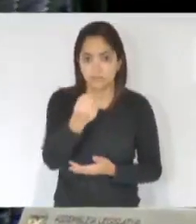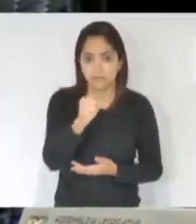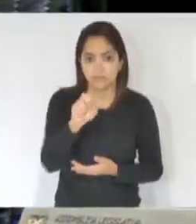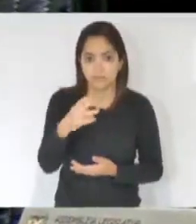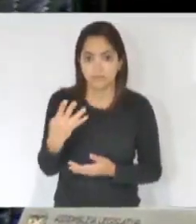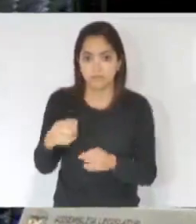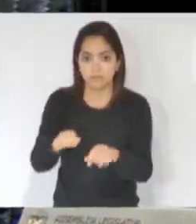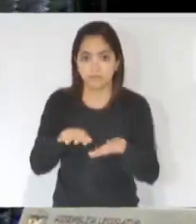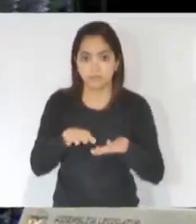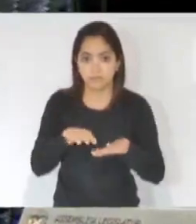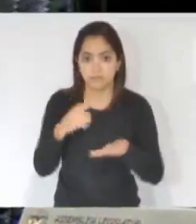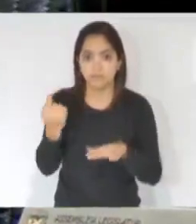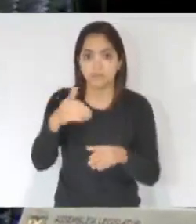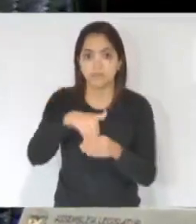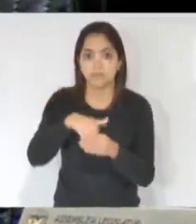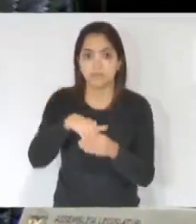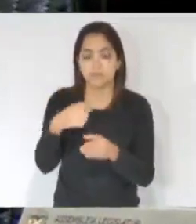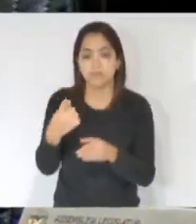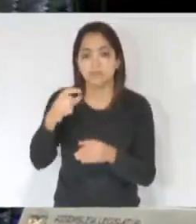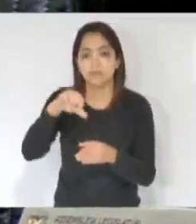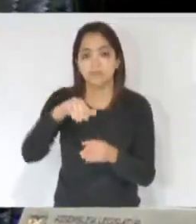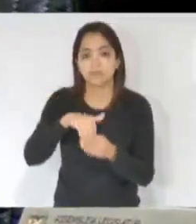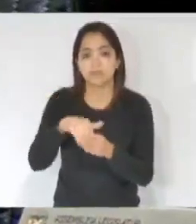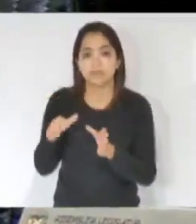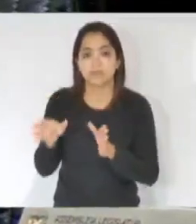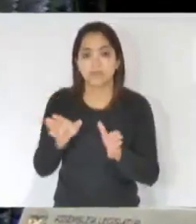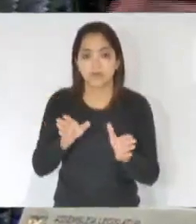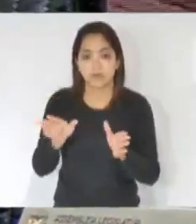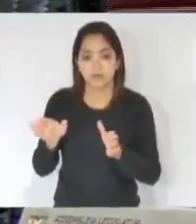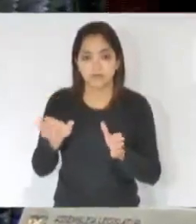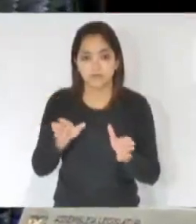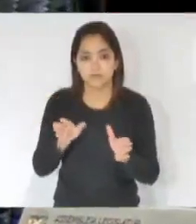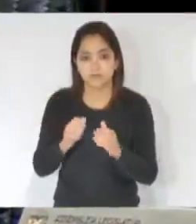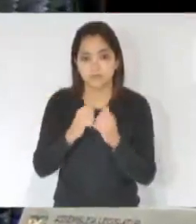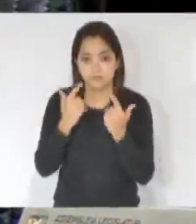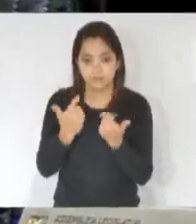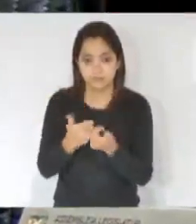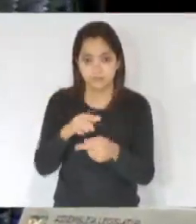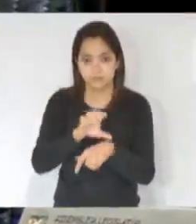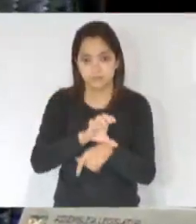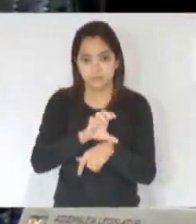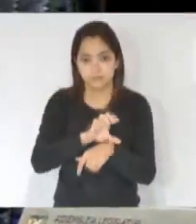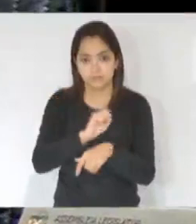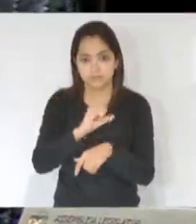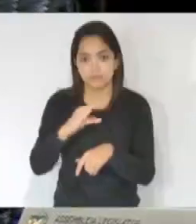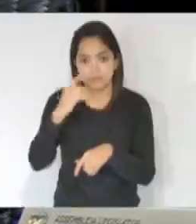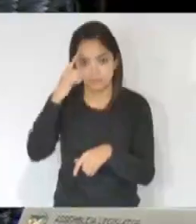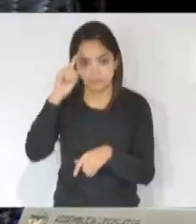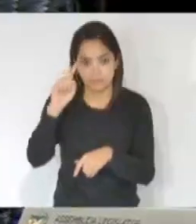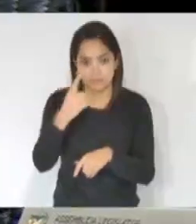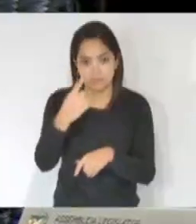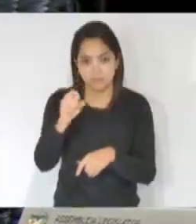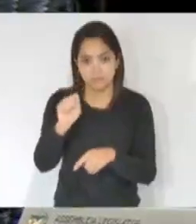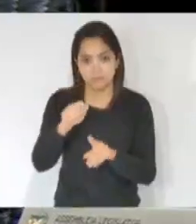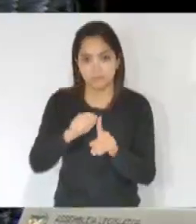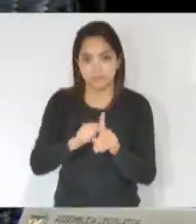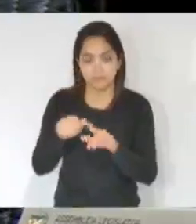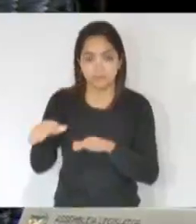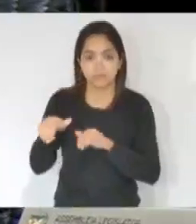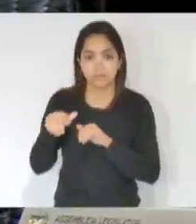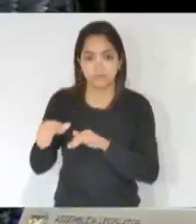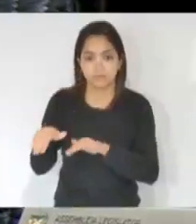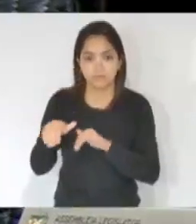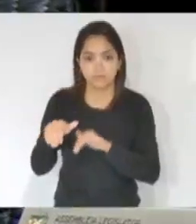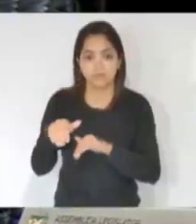84ª sessão ordinária da primeira sessão legislativa da 19ª legislatura da Assembleia Legislativa do Estado de Santa Catarina, realizada em 18 de dezembro de 2019. Na